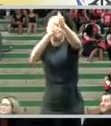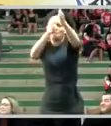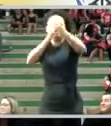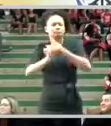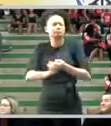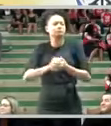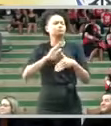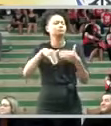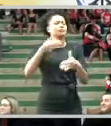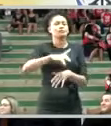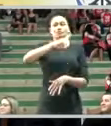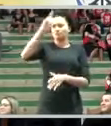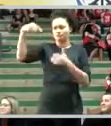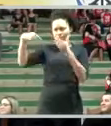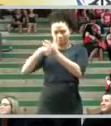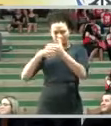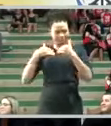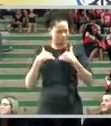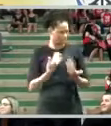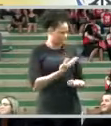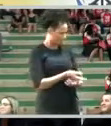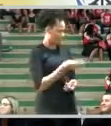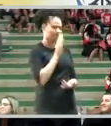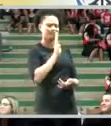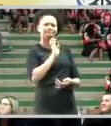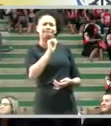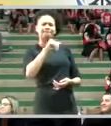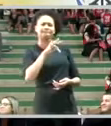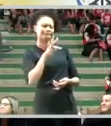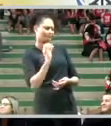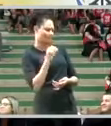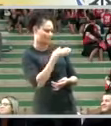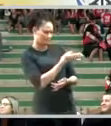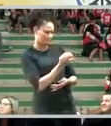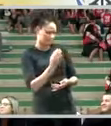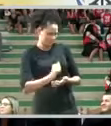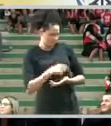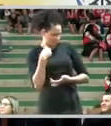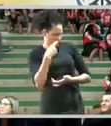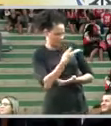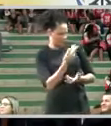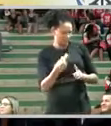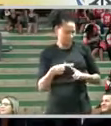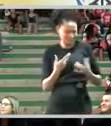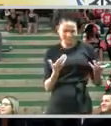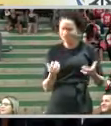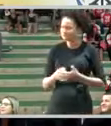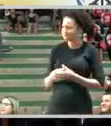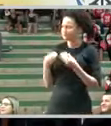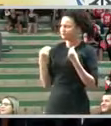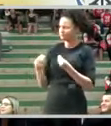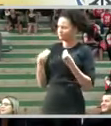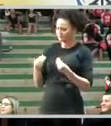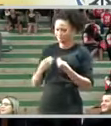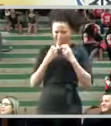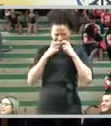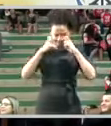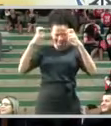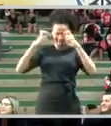Um dia vieram me perguntar, ô Bento, vocês assembleando são doidos, por quê? Precisa tanto